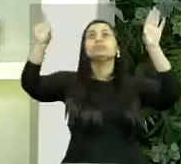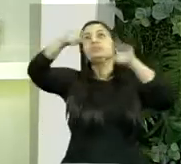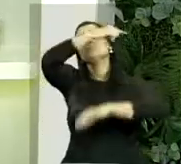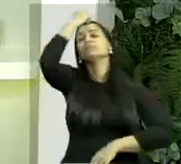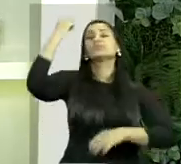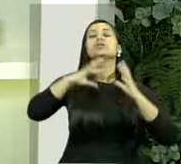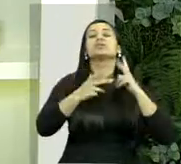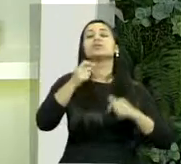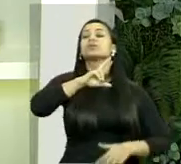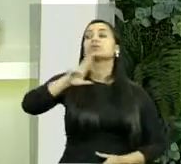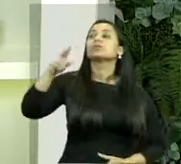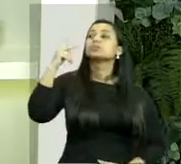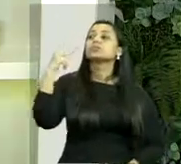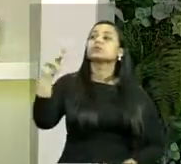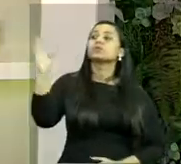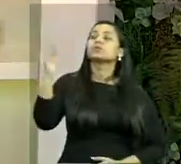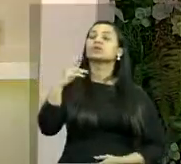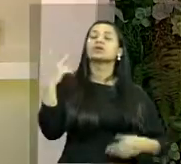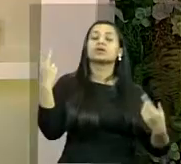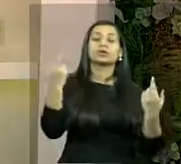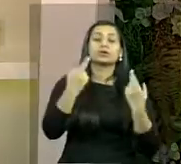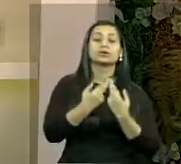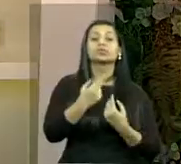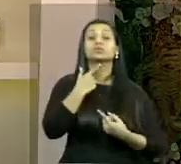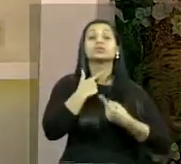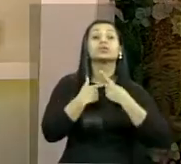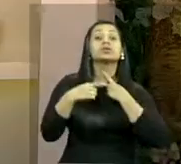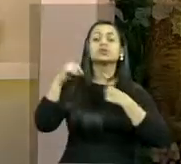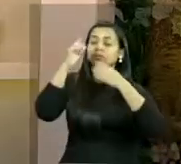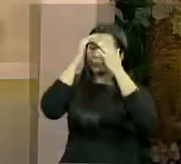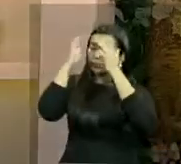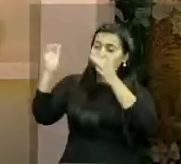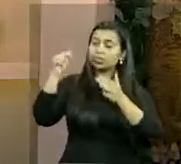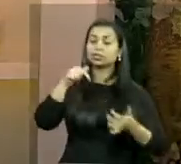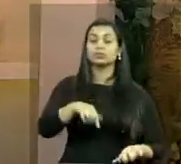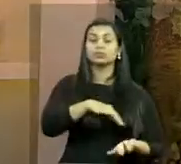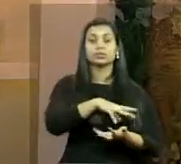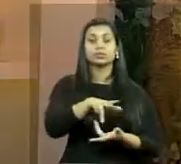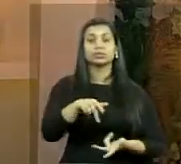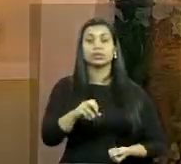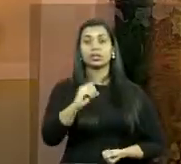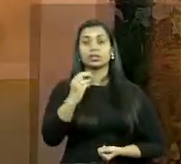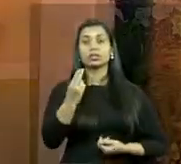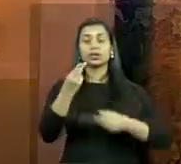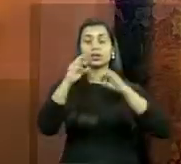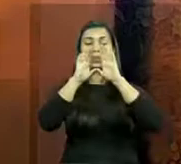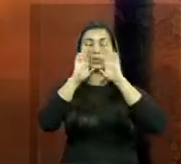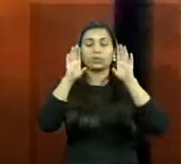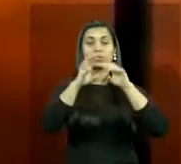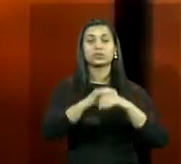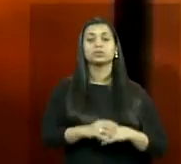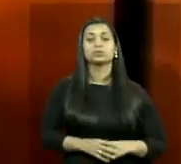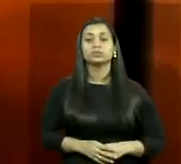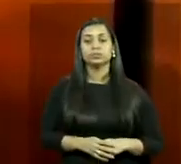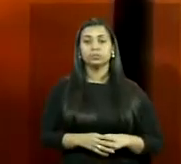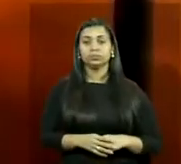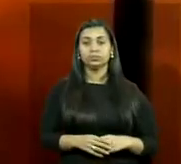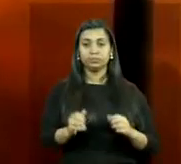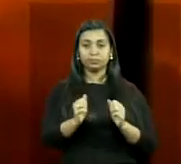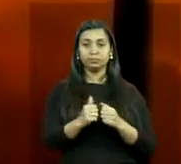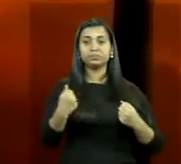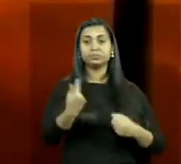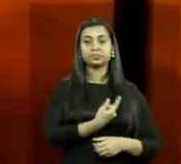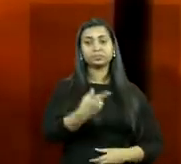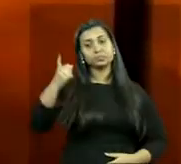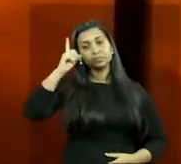céus, santificado seja o vosso nome. Venha a nós o vosso reino, seja feita a vossa vontade, assim na terra como no